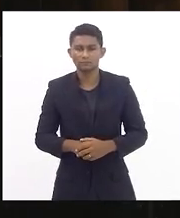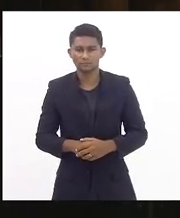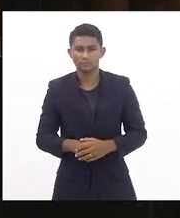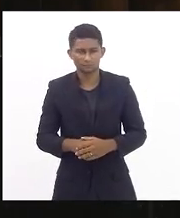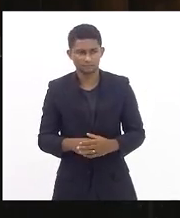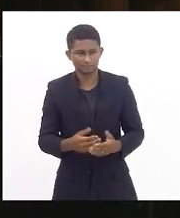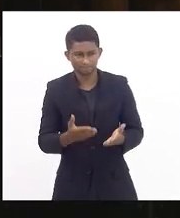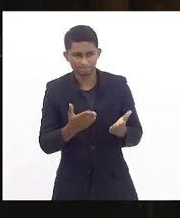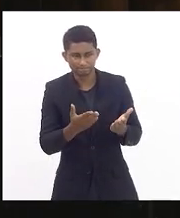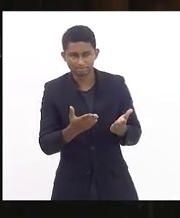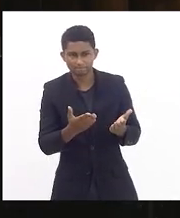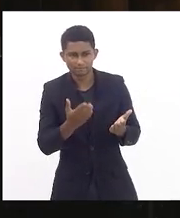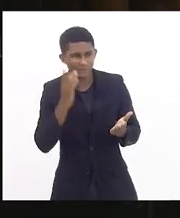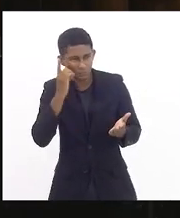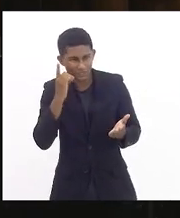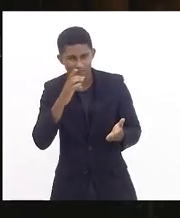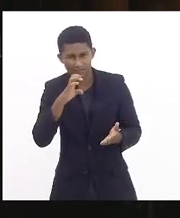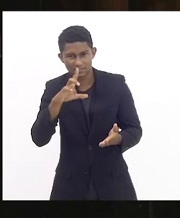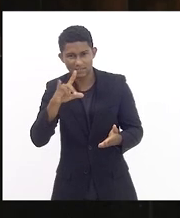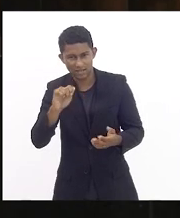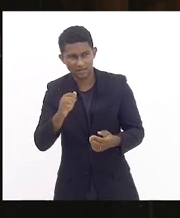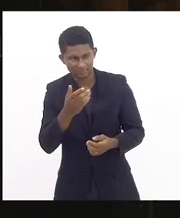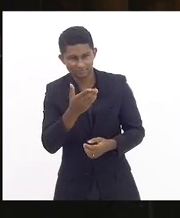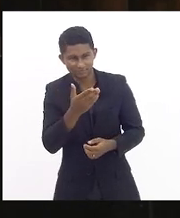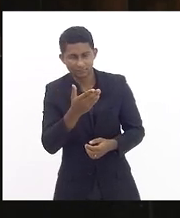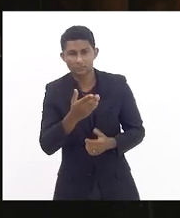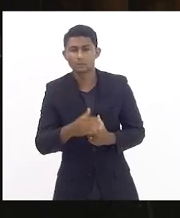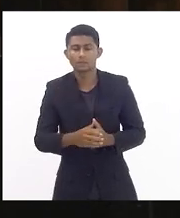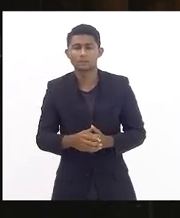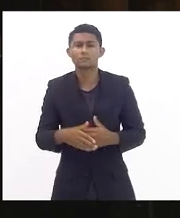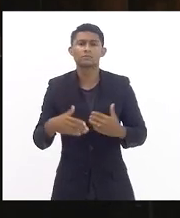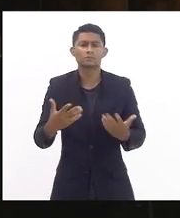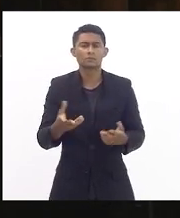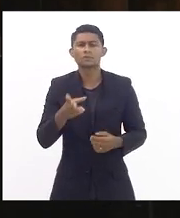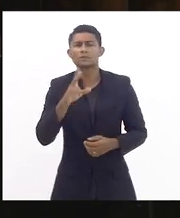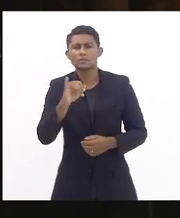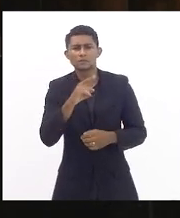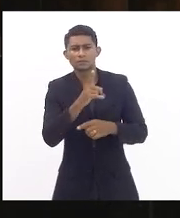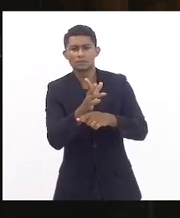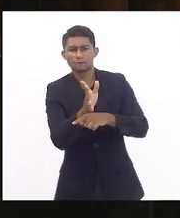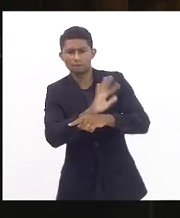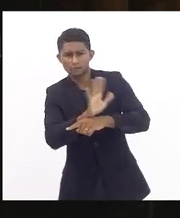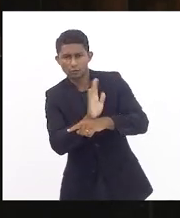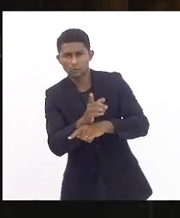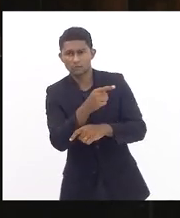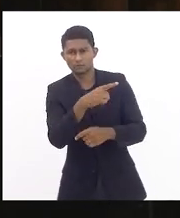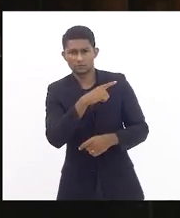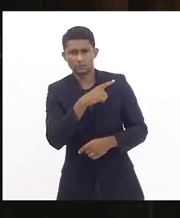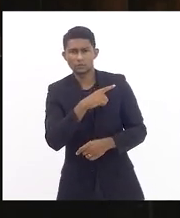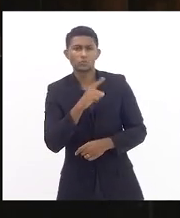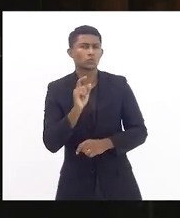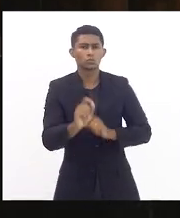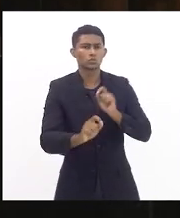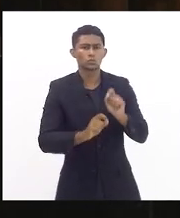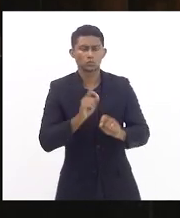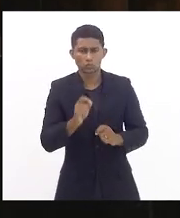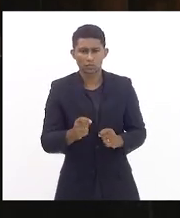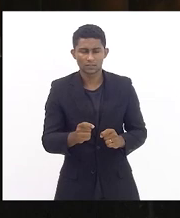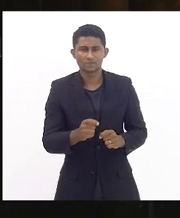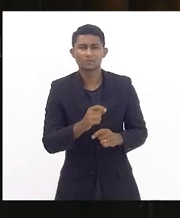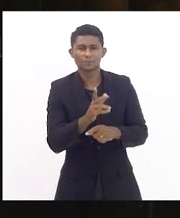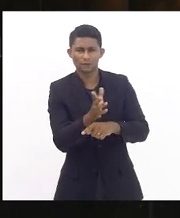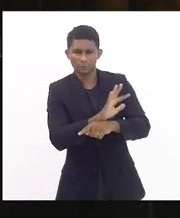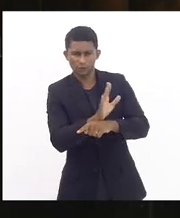deputada Célia Jordão, presidente de ora. E quando você tem um filme que tem